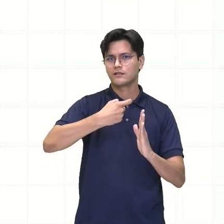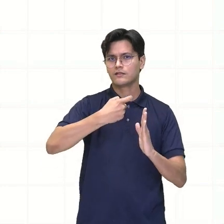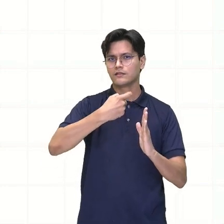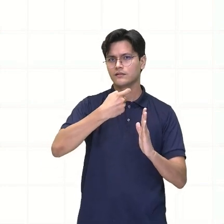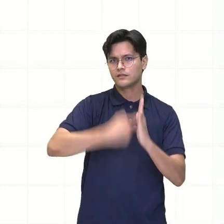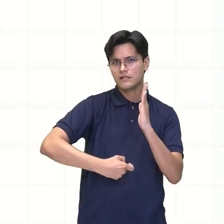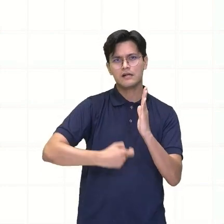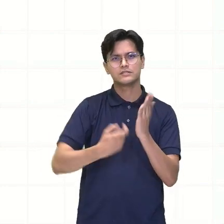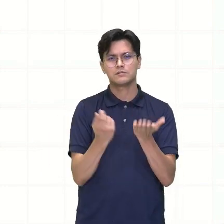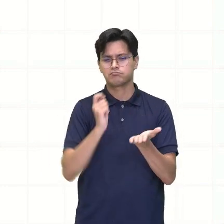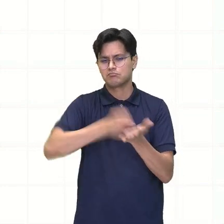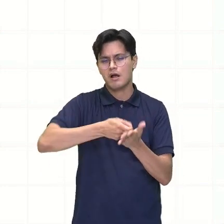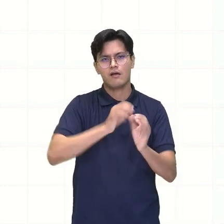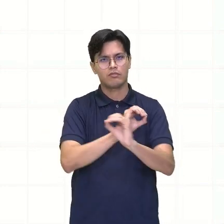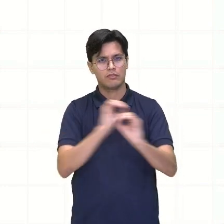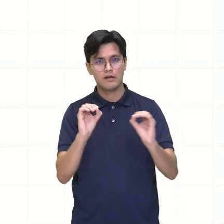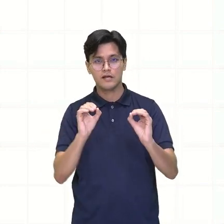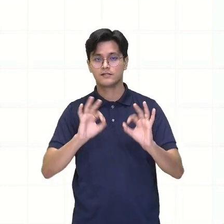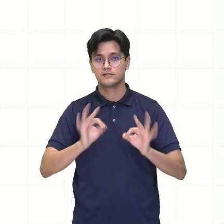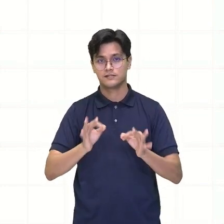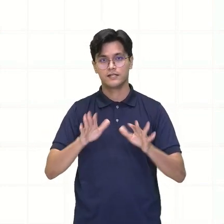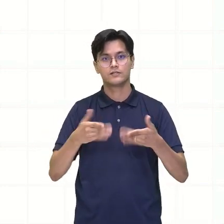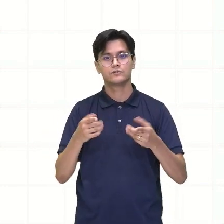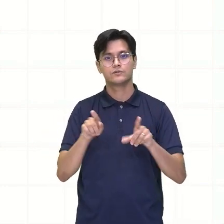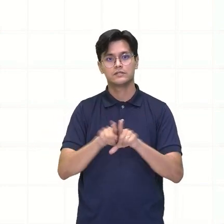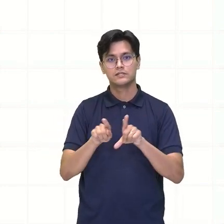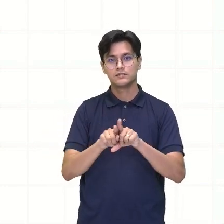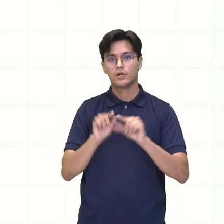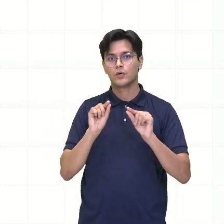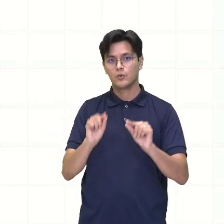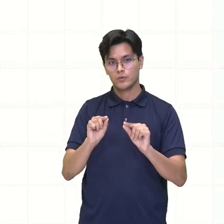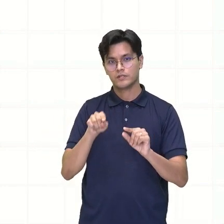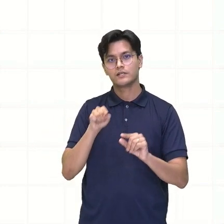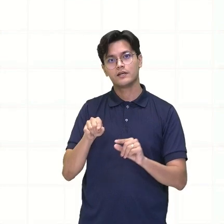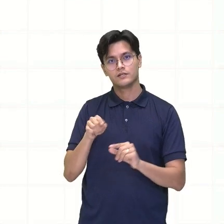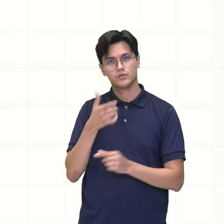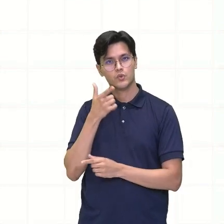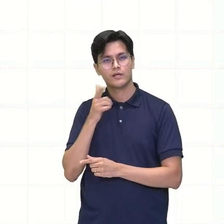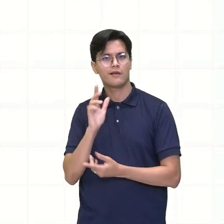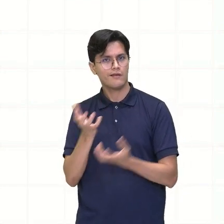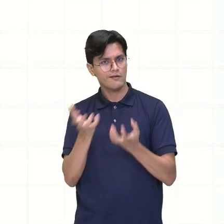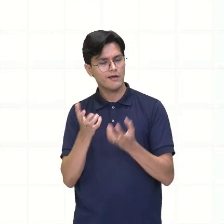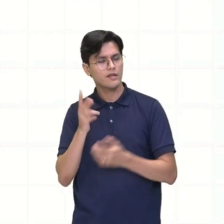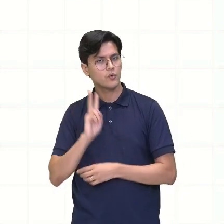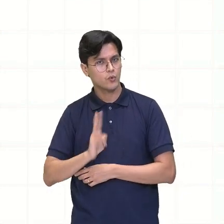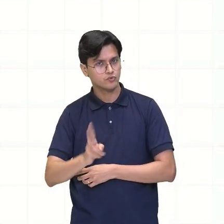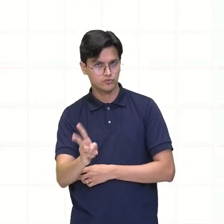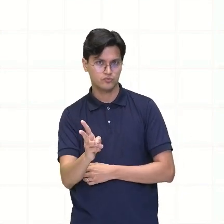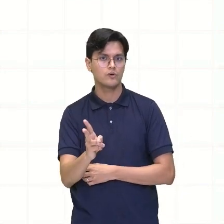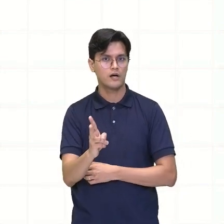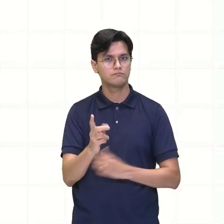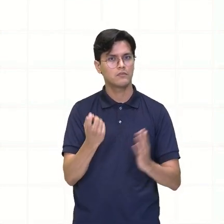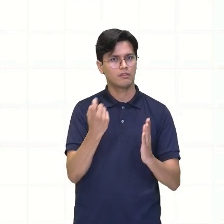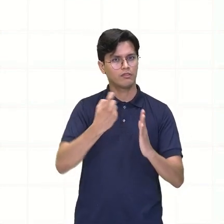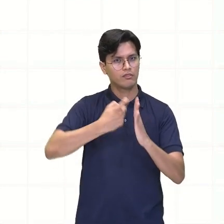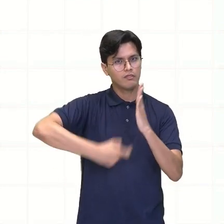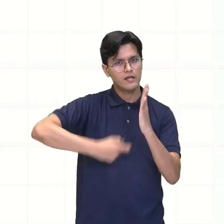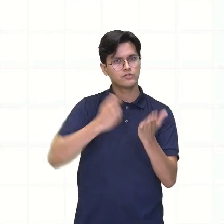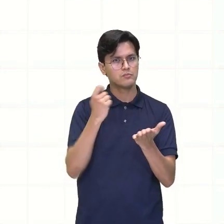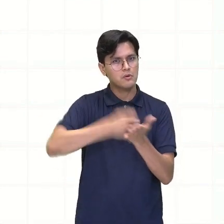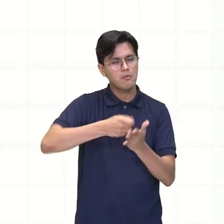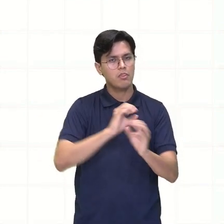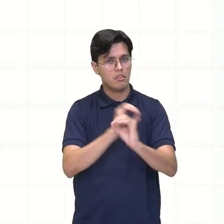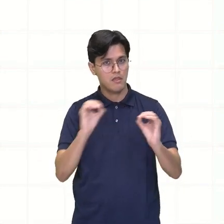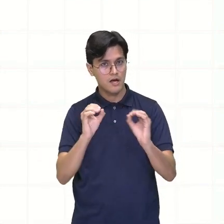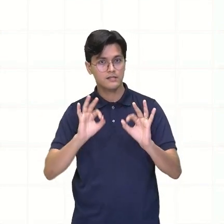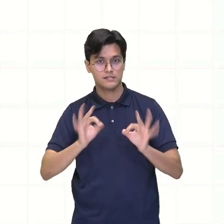pagavam impostos, eles vão continuar vivendo com esse privilégio. Em contrapartida, vamos verificar que burgueses